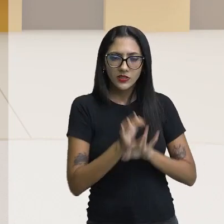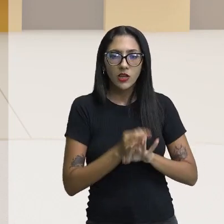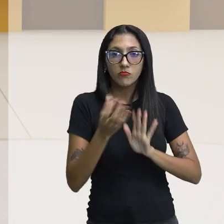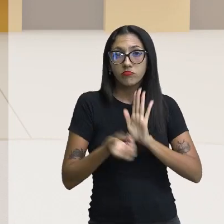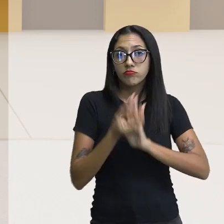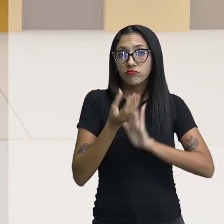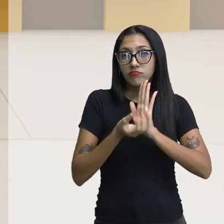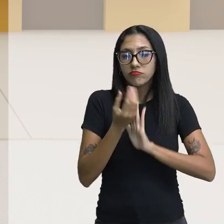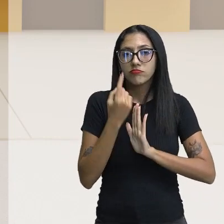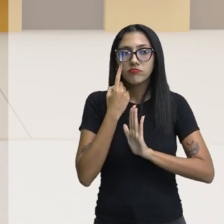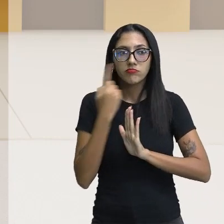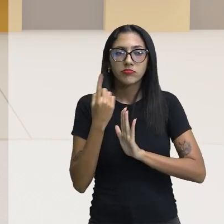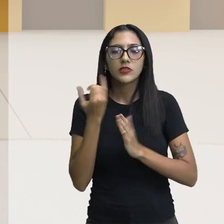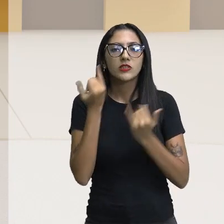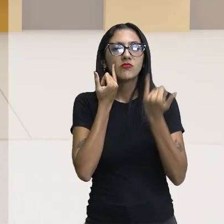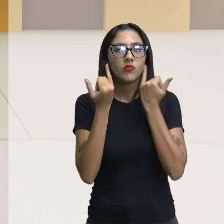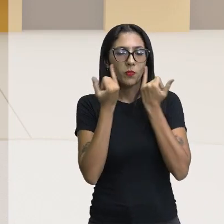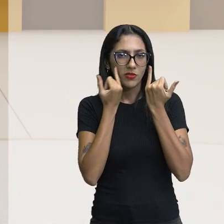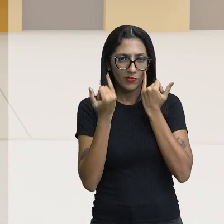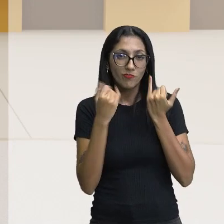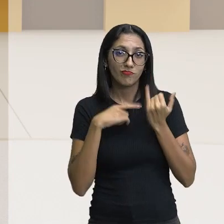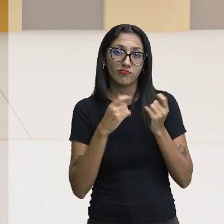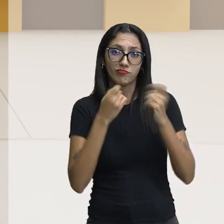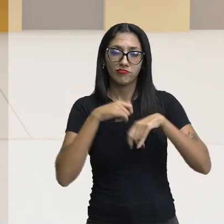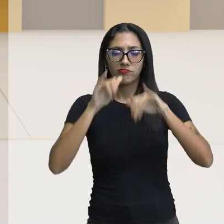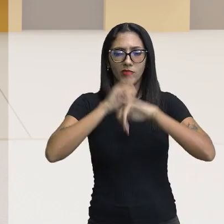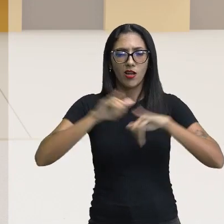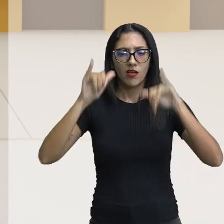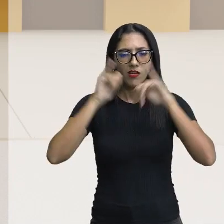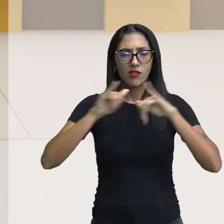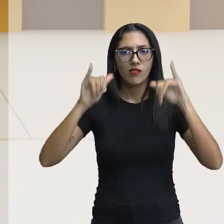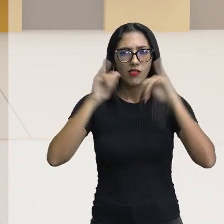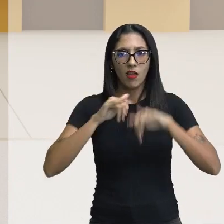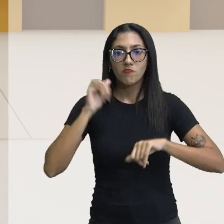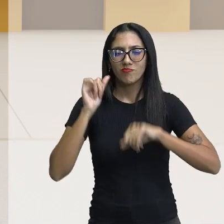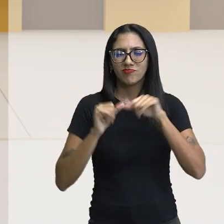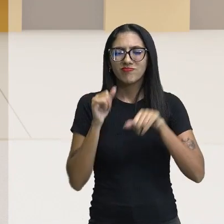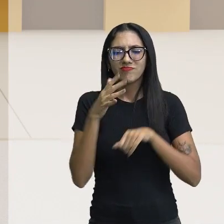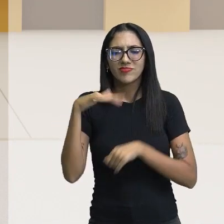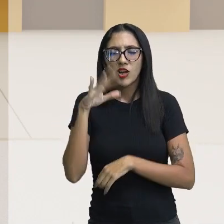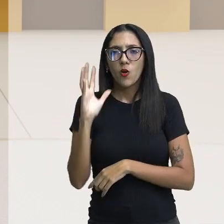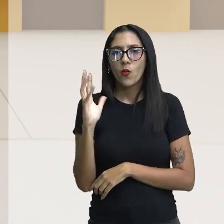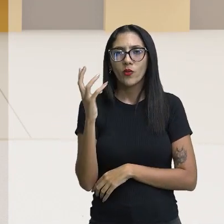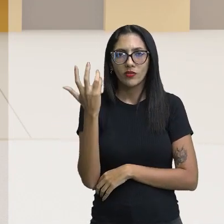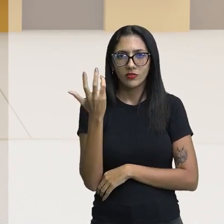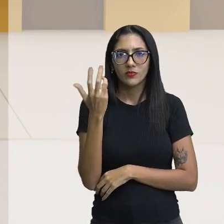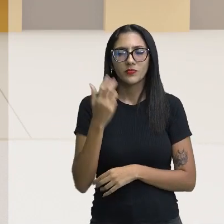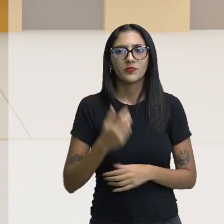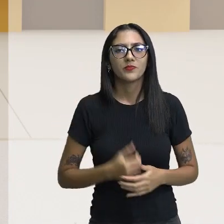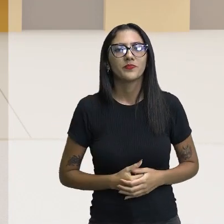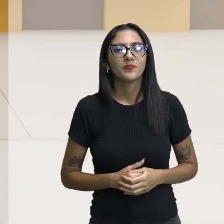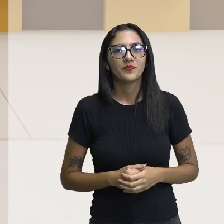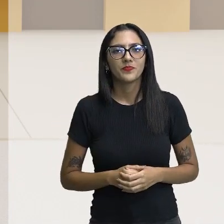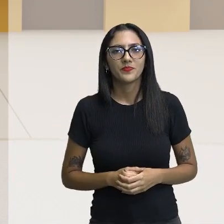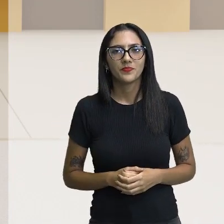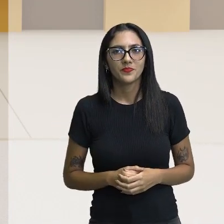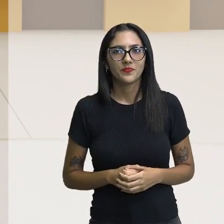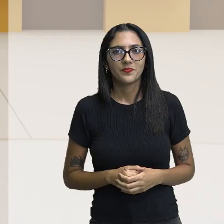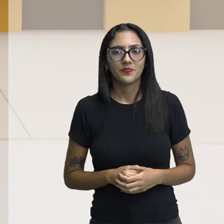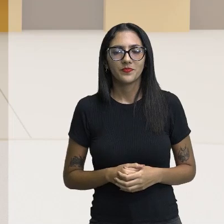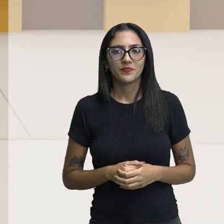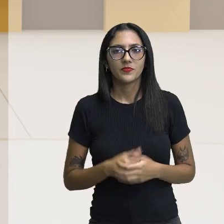então, esse infográfico para divulgar as mudanças climáticas. Então, olha só aqui, que eles colocaram